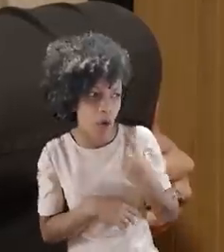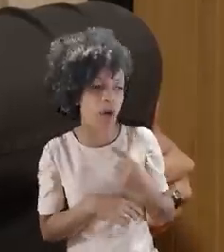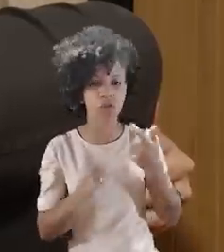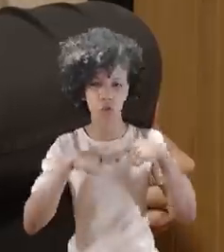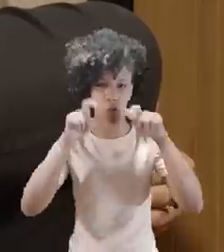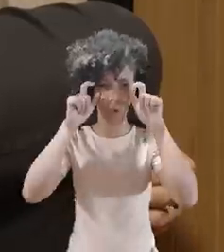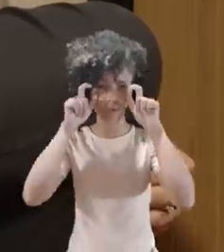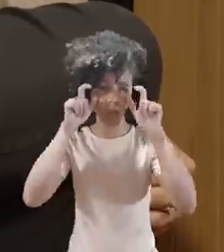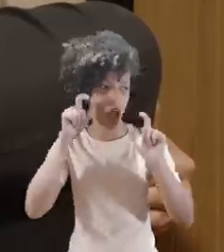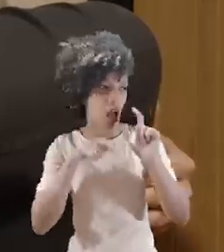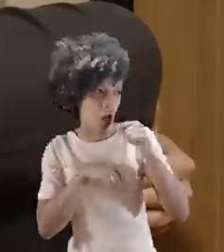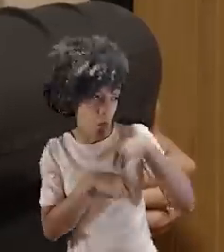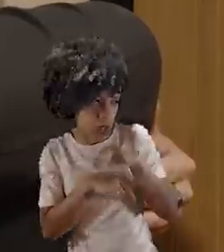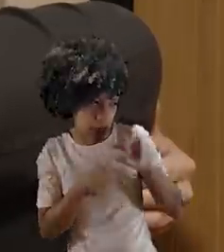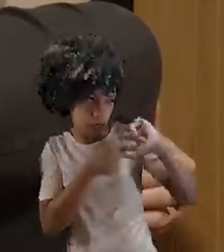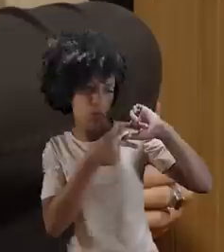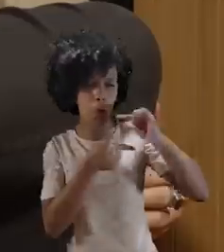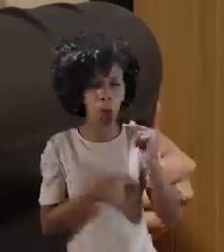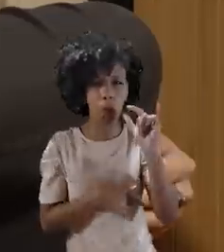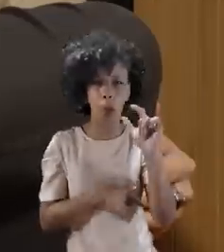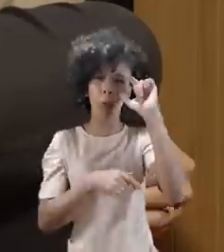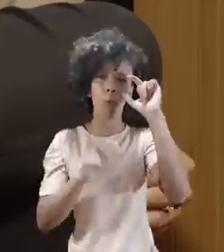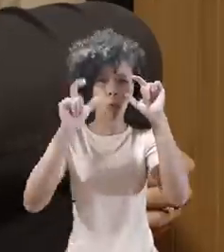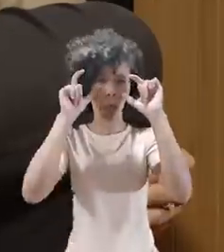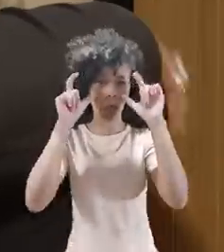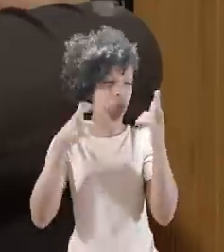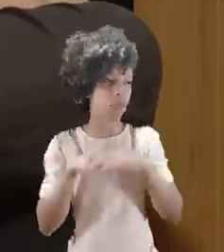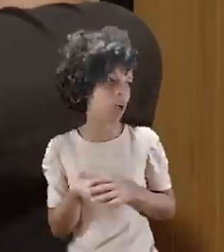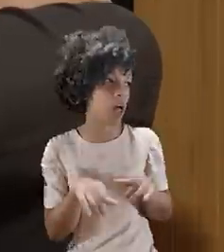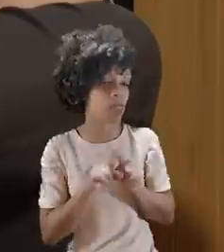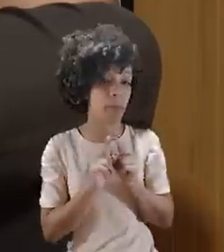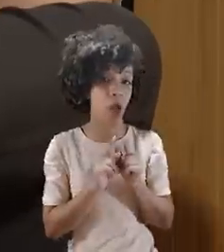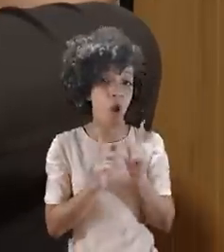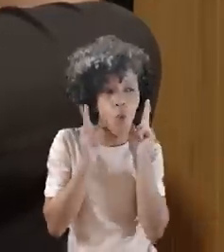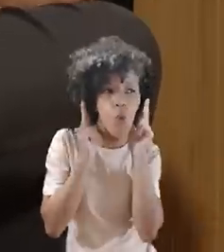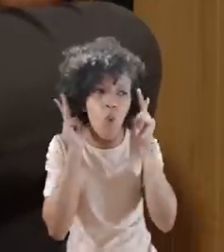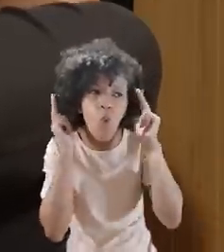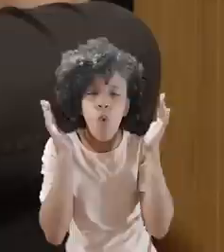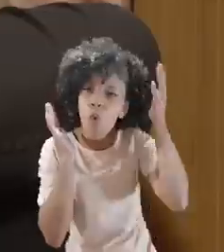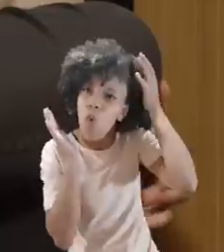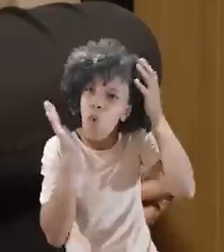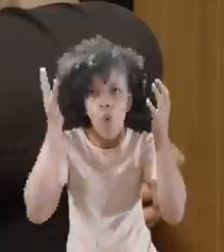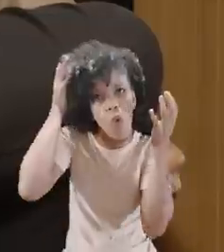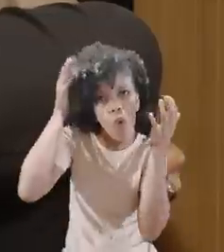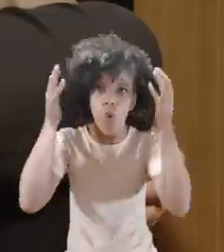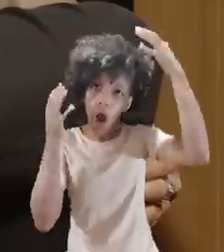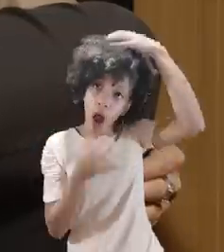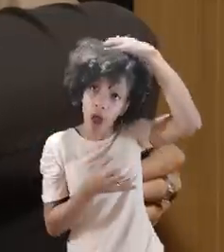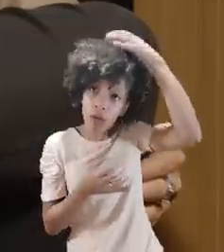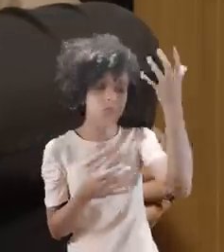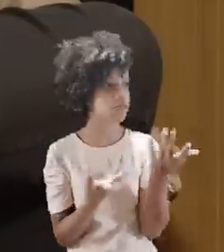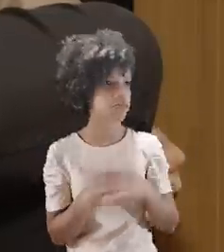advogado ele vai estar usando óculos mas quadradinho inconscientemente com as quadradinho o cabelo dele é um pouquinho mais batidinho pouco mais cheio aqui na